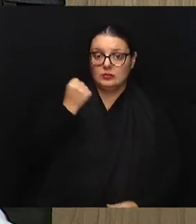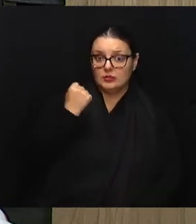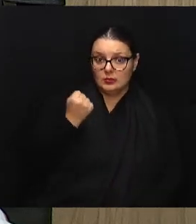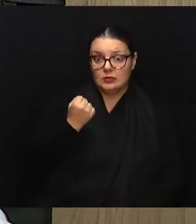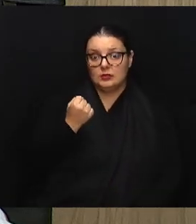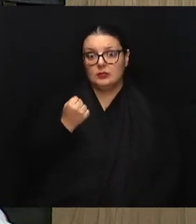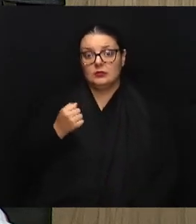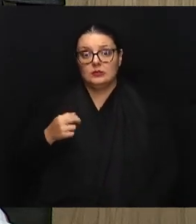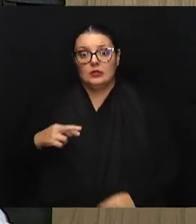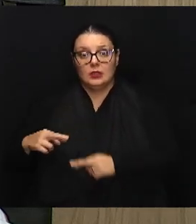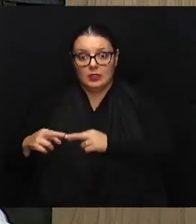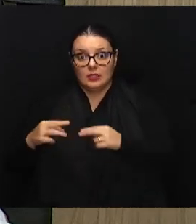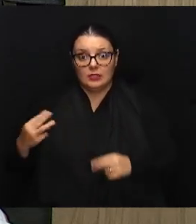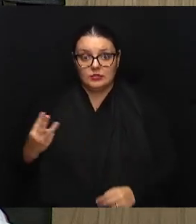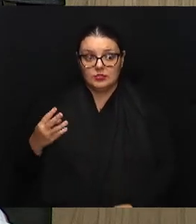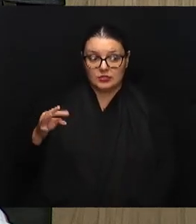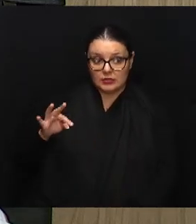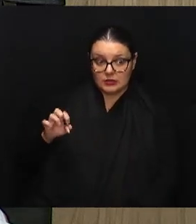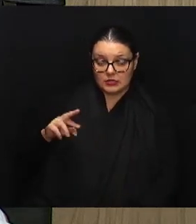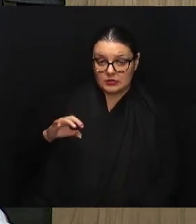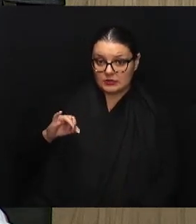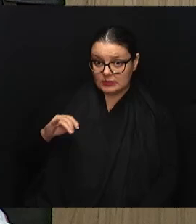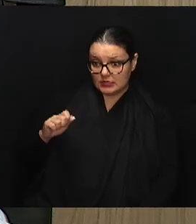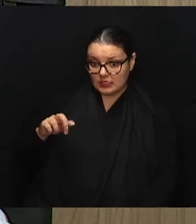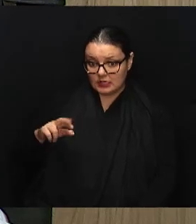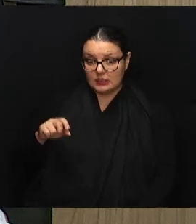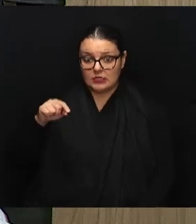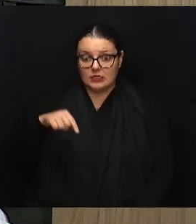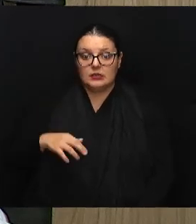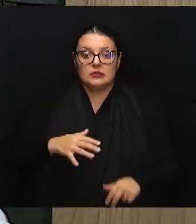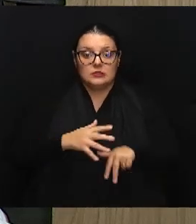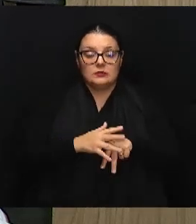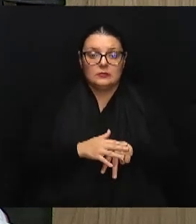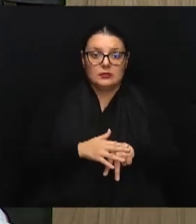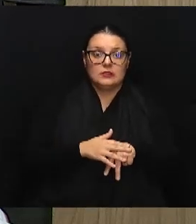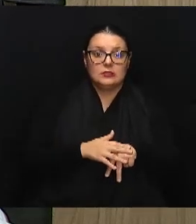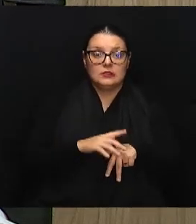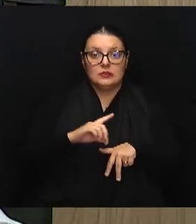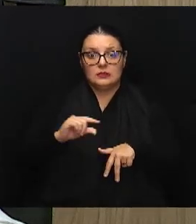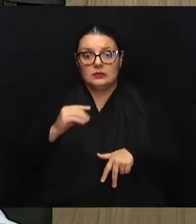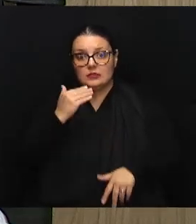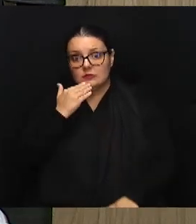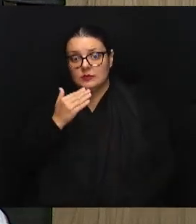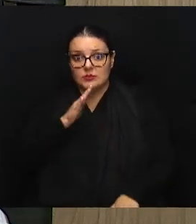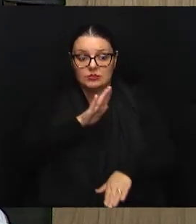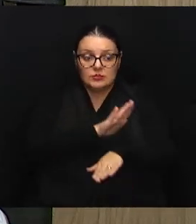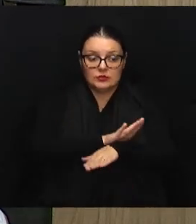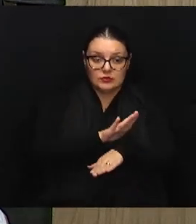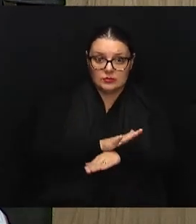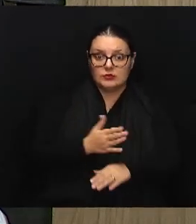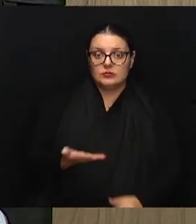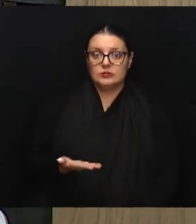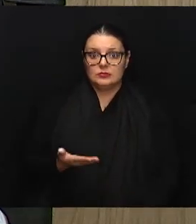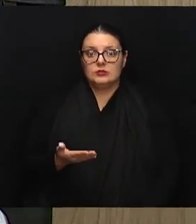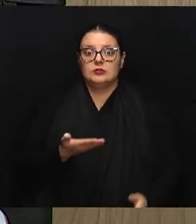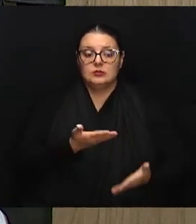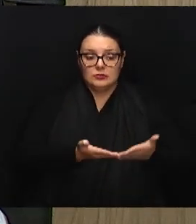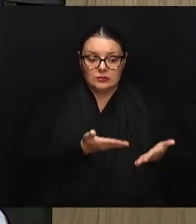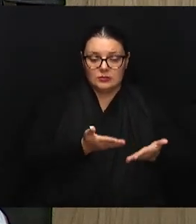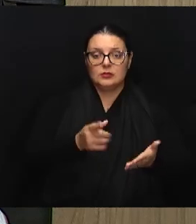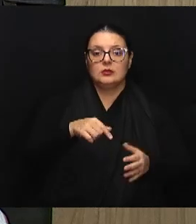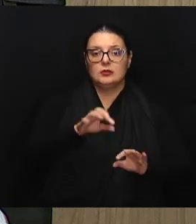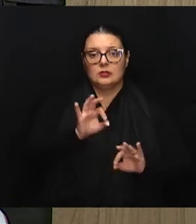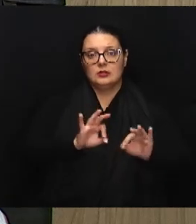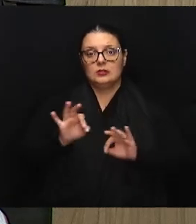da rede terciária. Esse paciente, normalmente, ele sai demandando cuidado. Esse cuidado